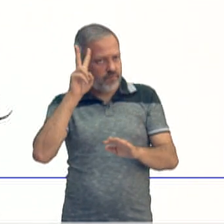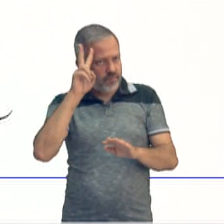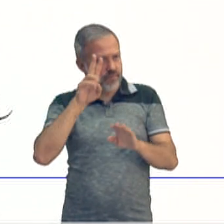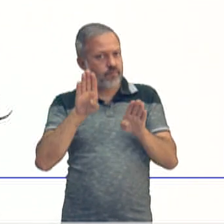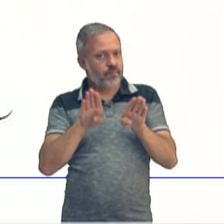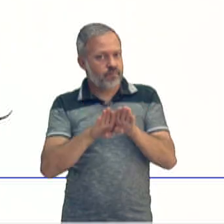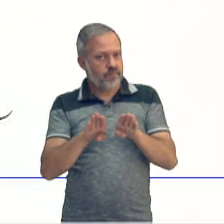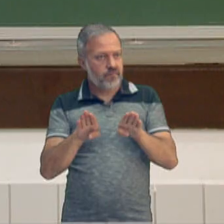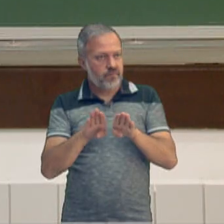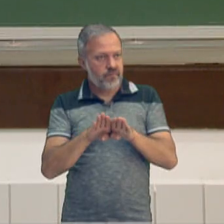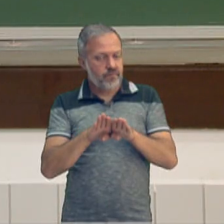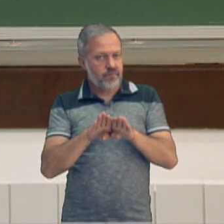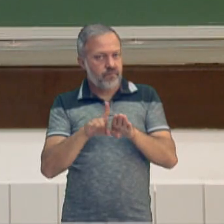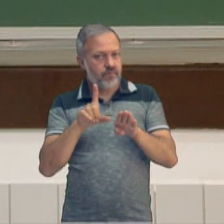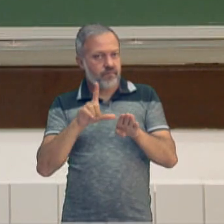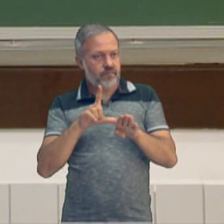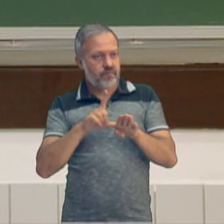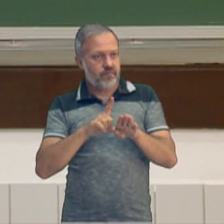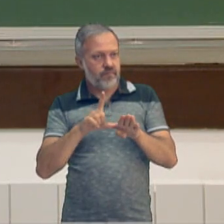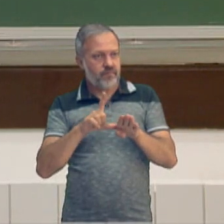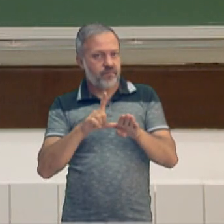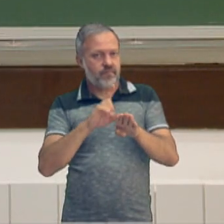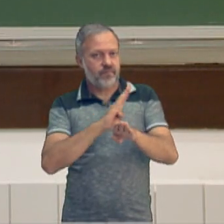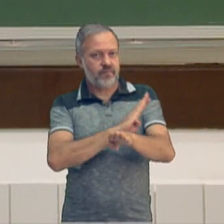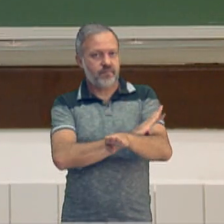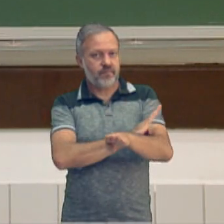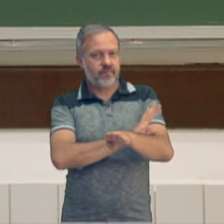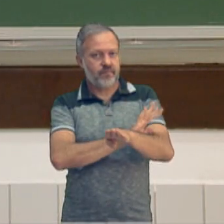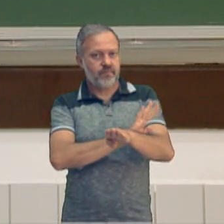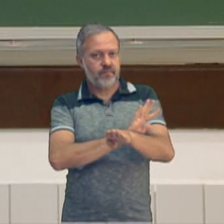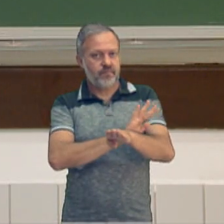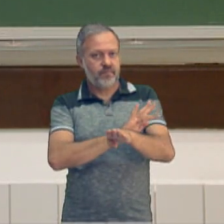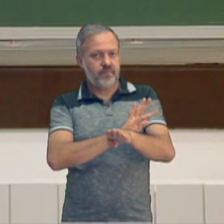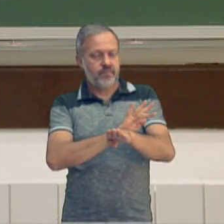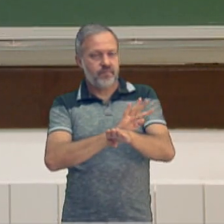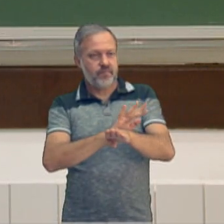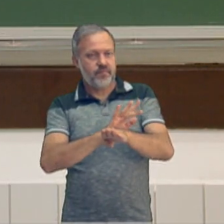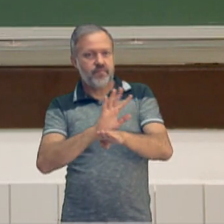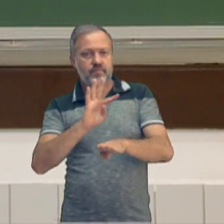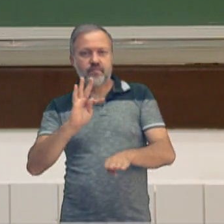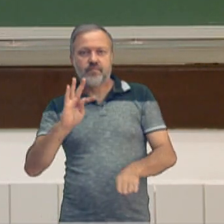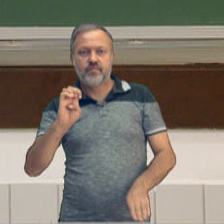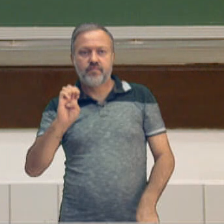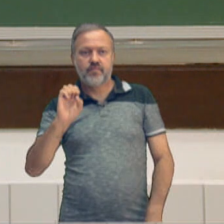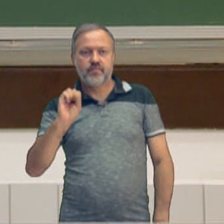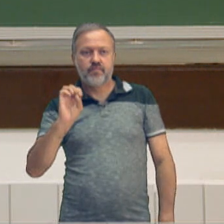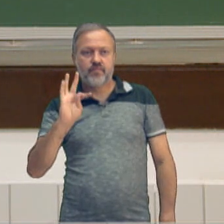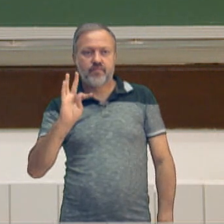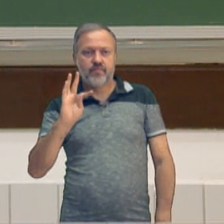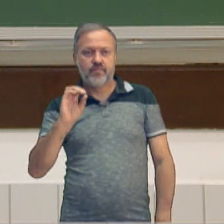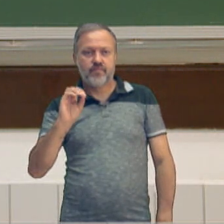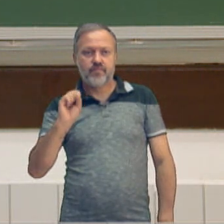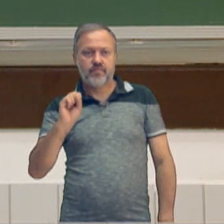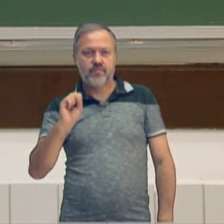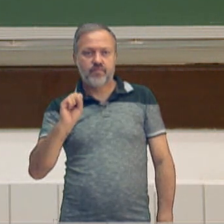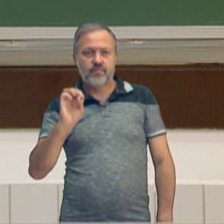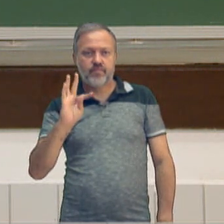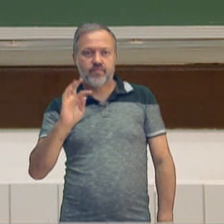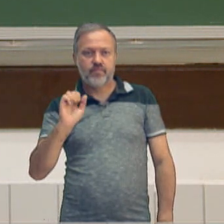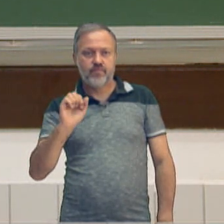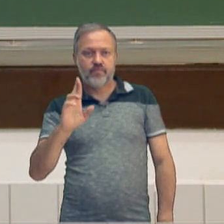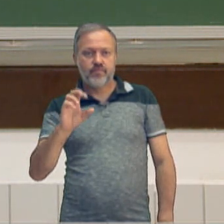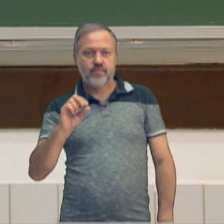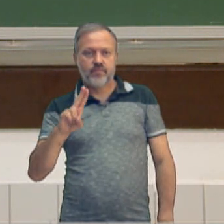várias coisas. Desde as vitaminas do nosso corpo, os hormônios sexuais, as membranas das células,